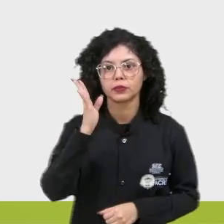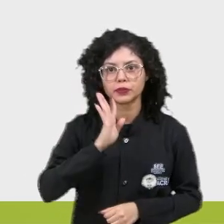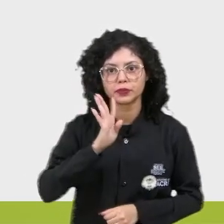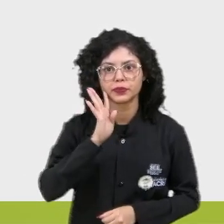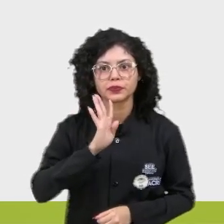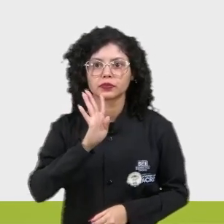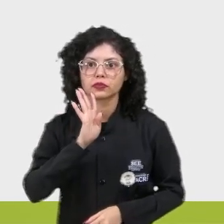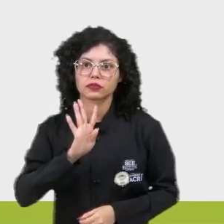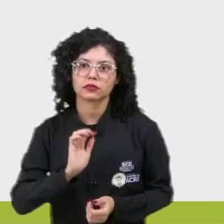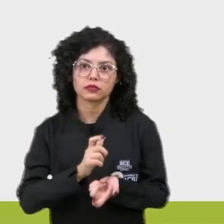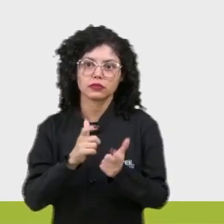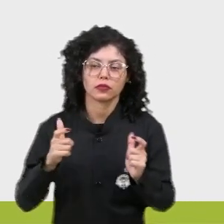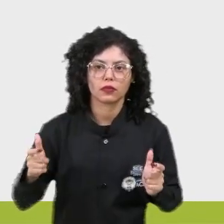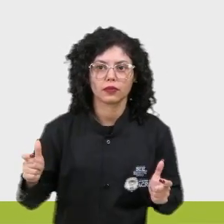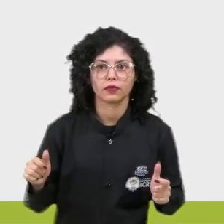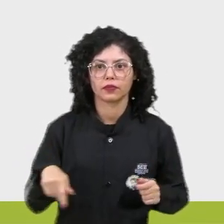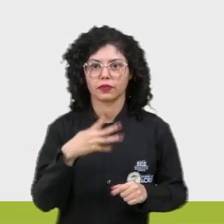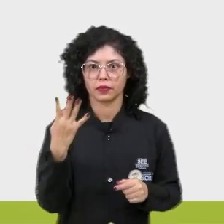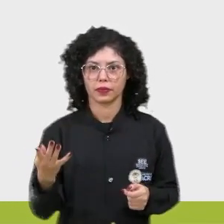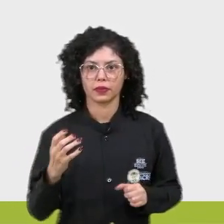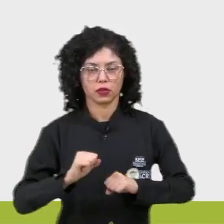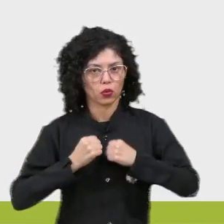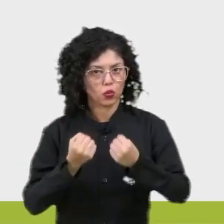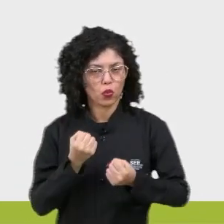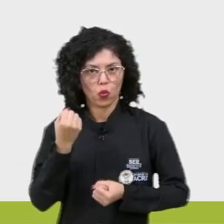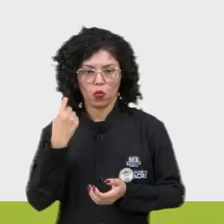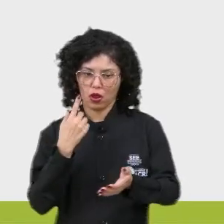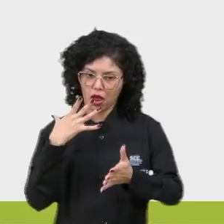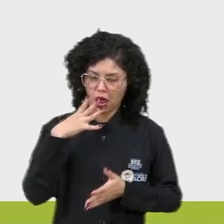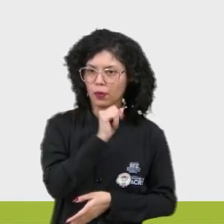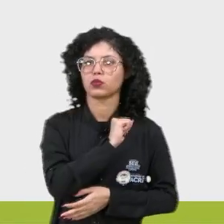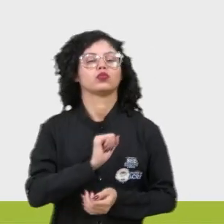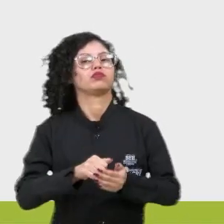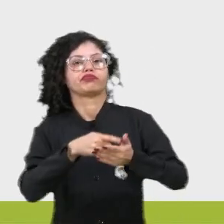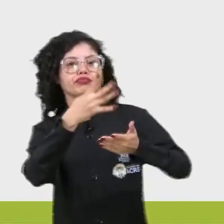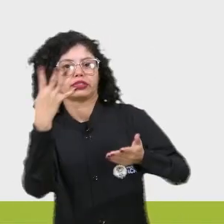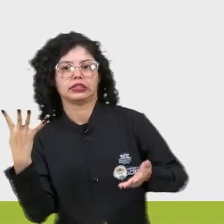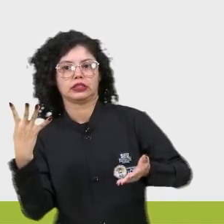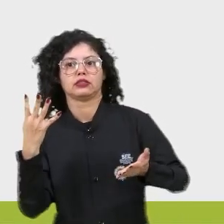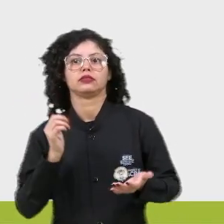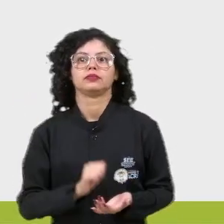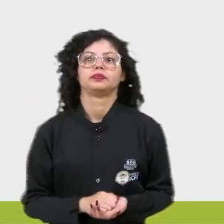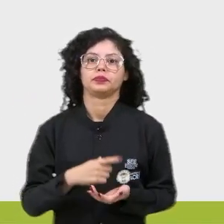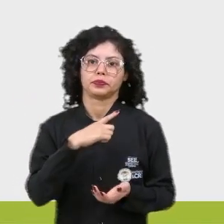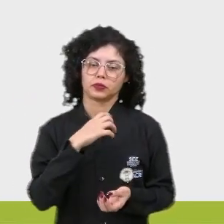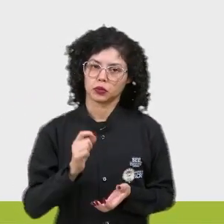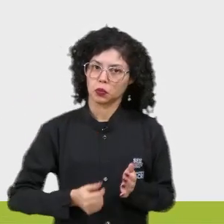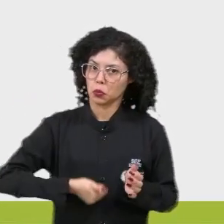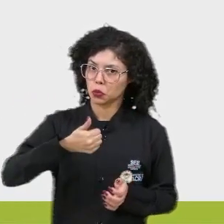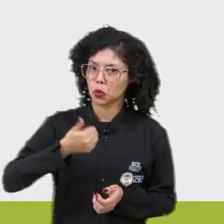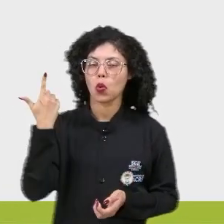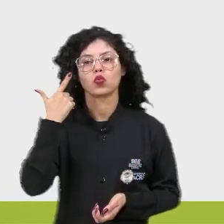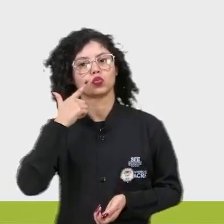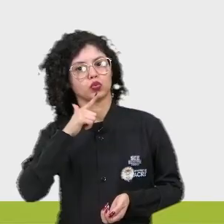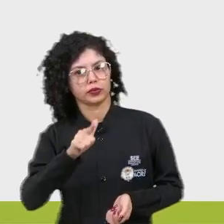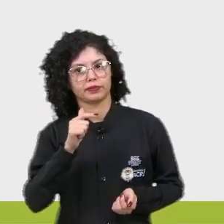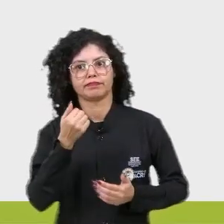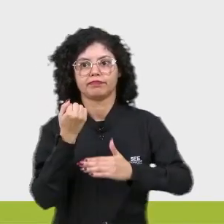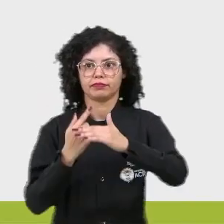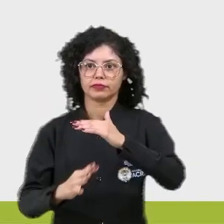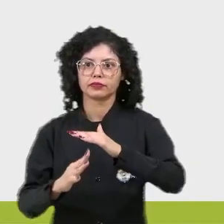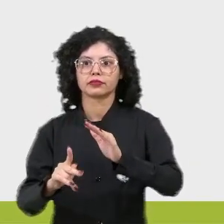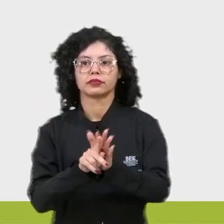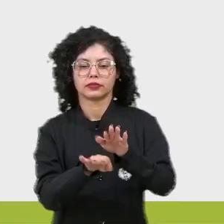para o transporte de grande quantidade de cargas de uma só vez. Então, outro ponto positivo do ferroviário, ele consegue